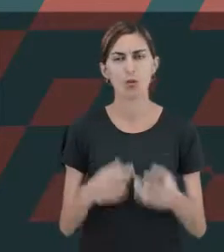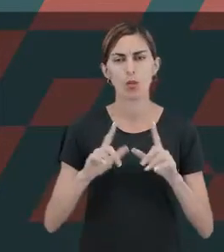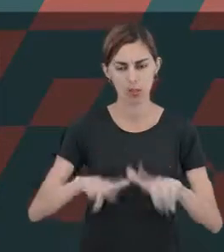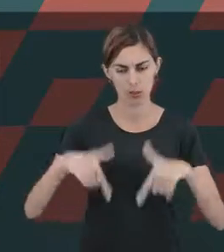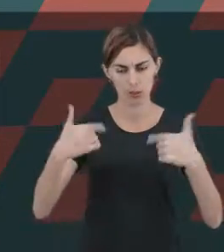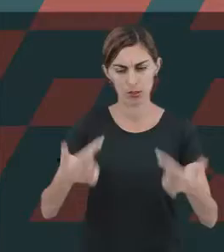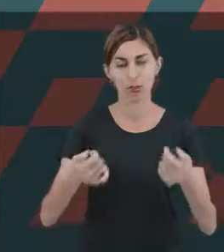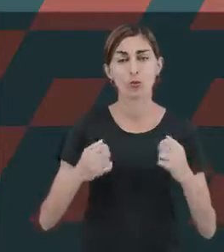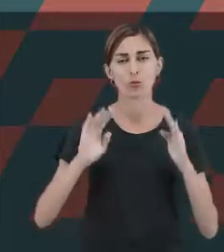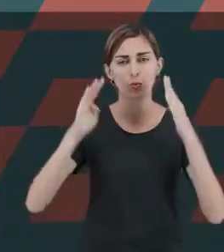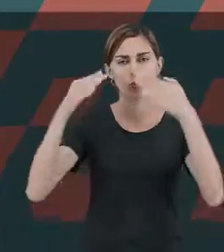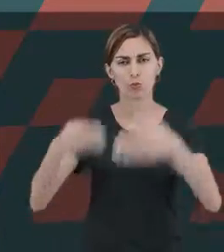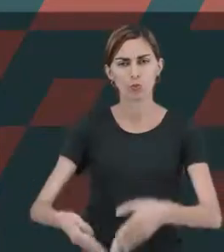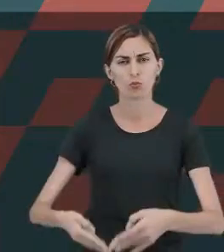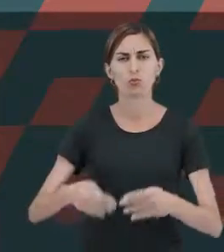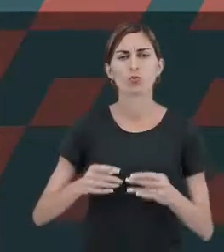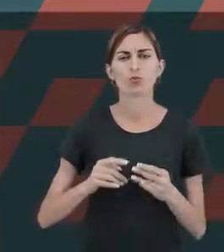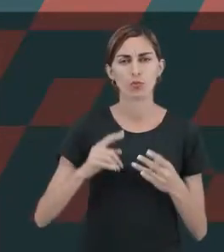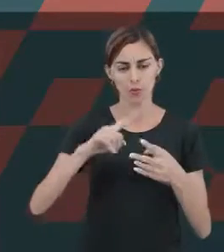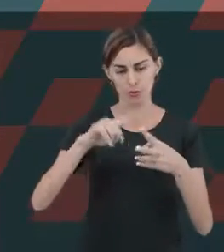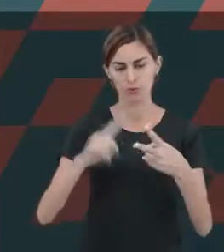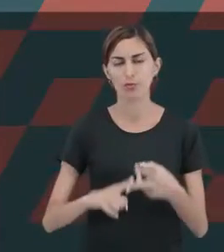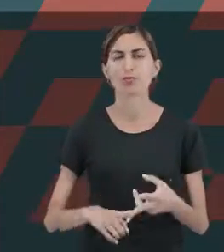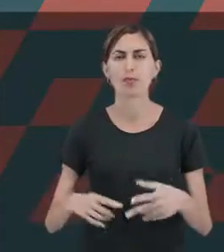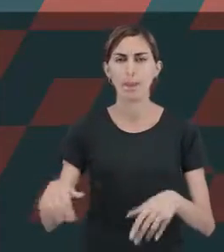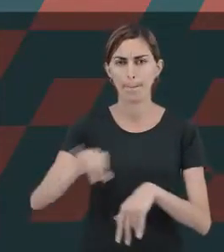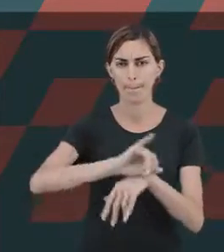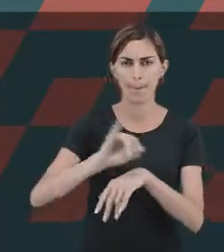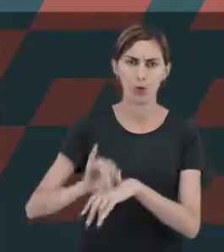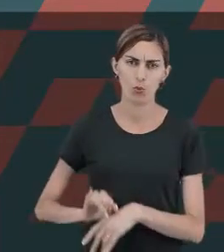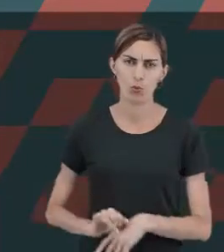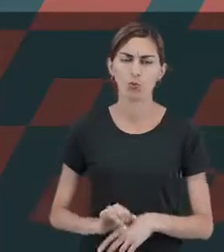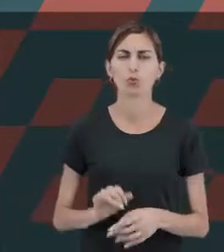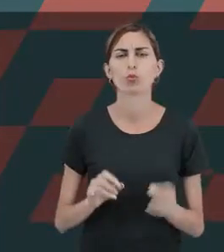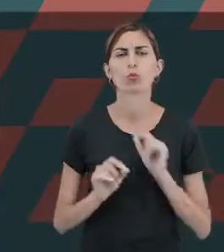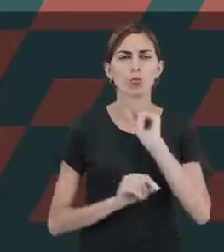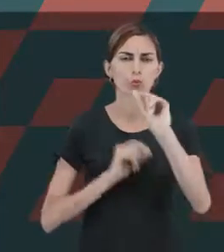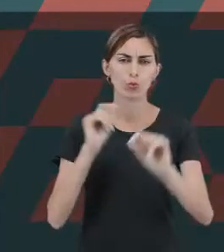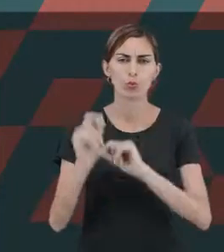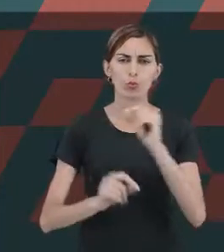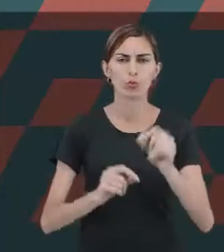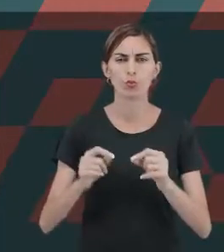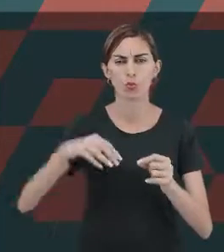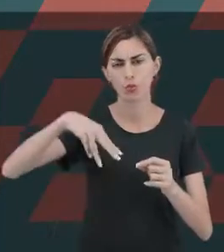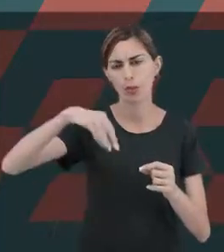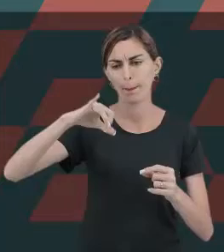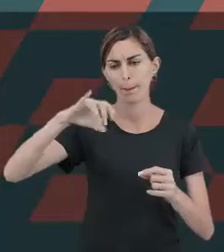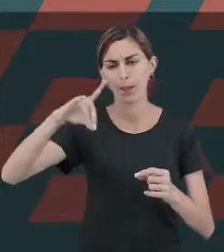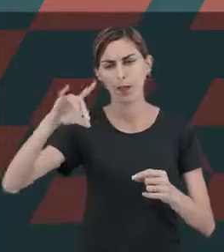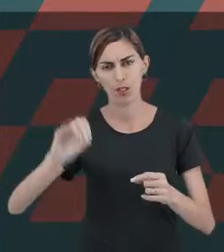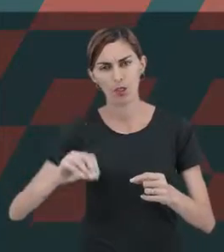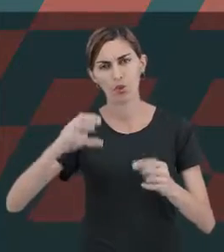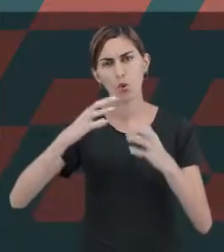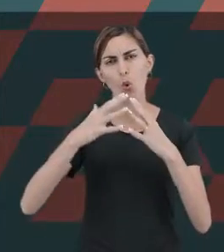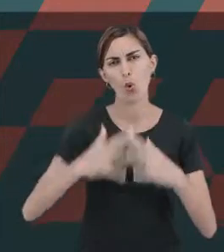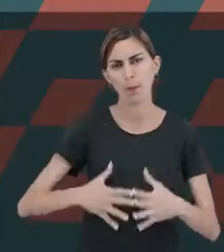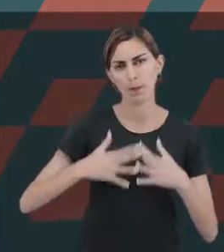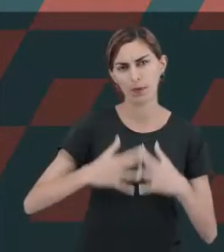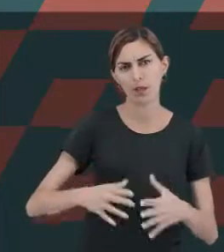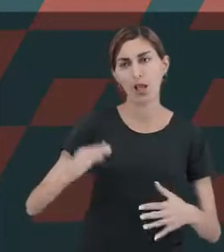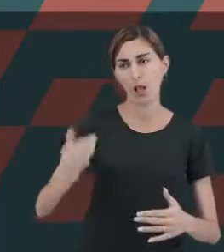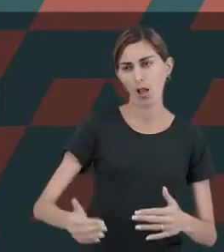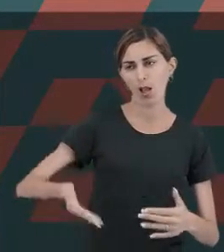devem permear, claro, os dois grandes polos existentes nela, o de média complexidade e o de alta